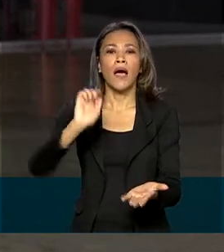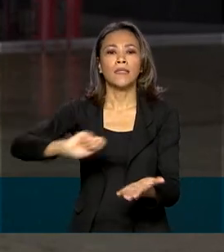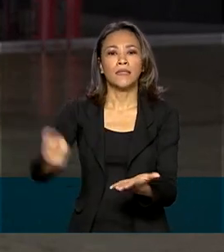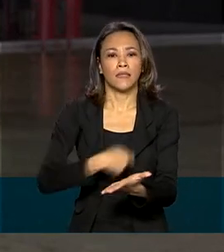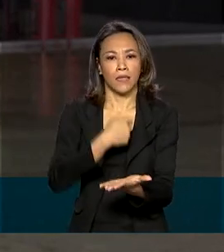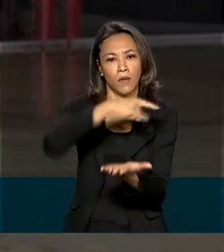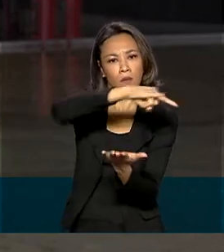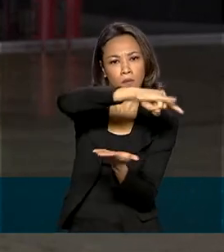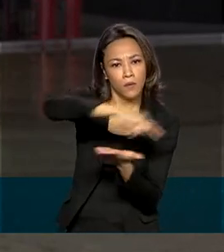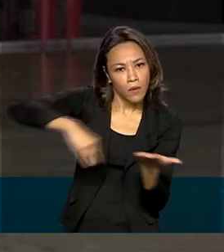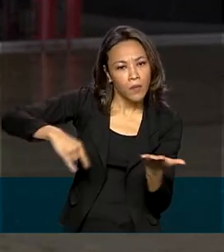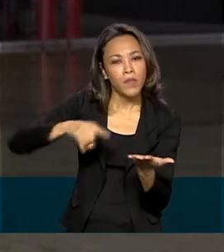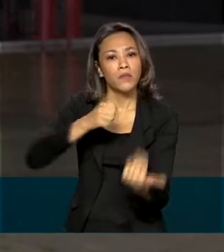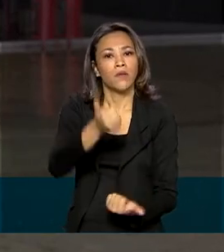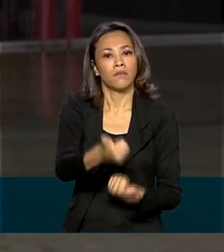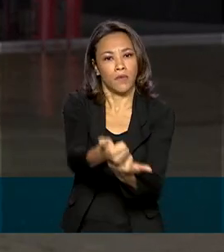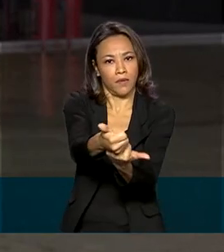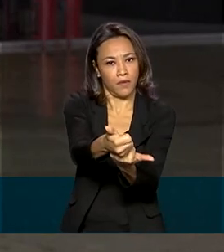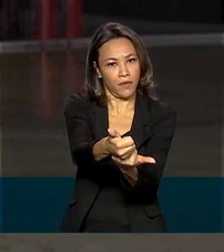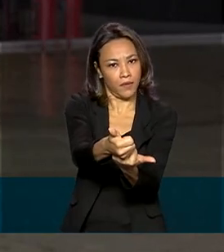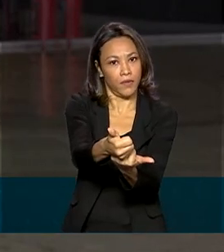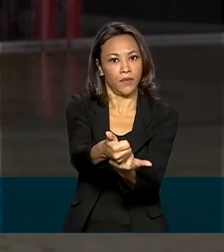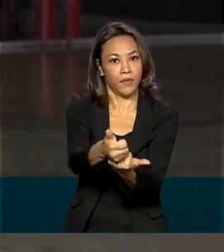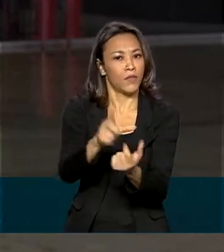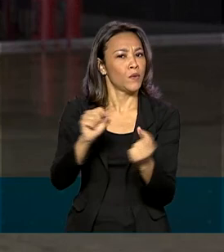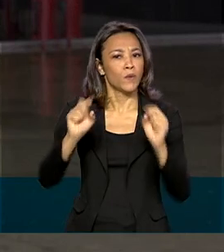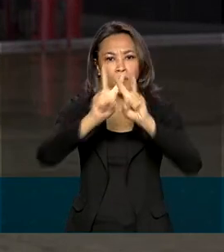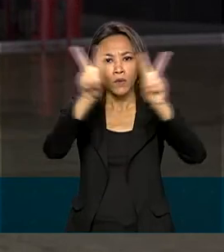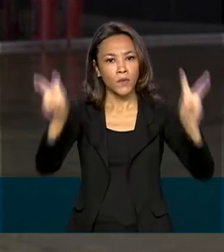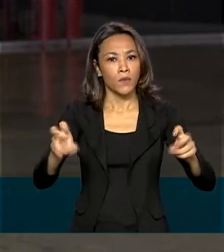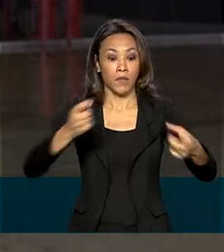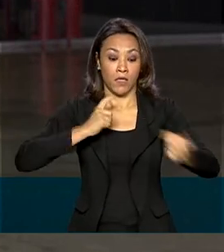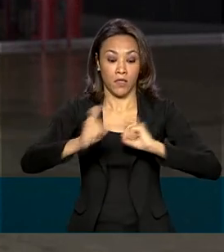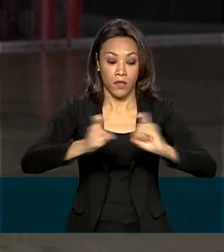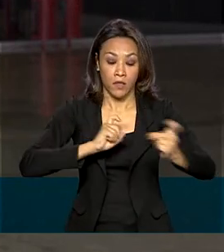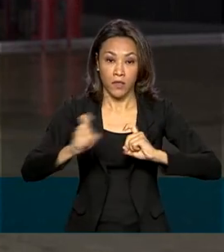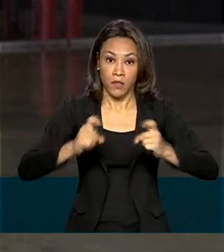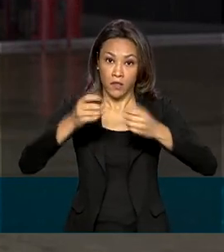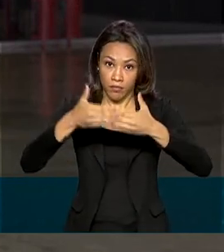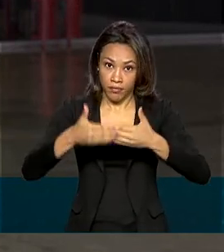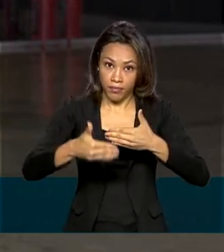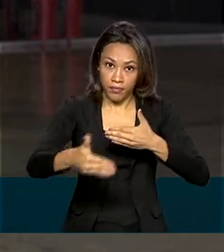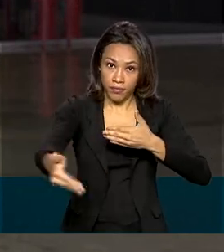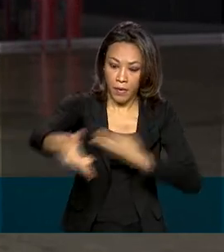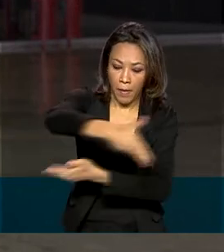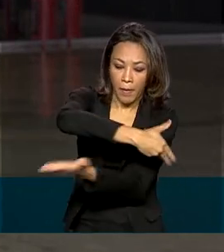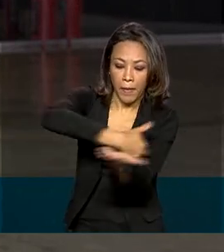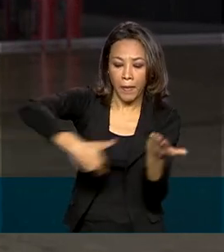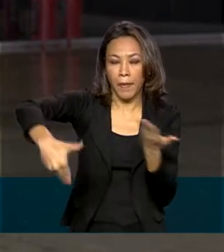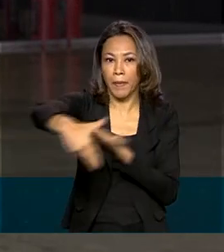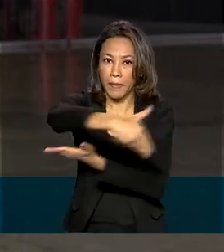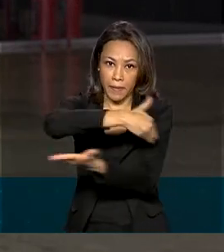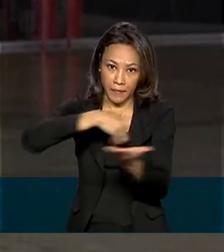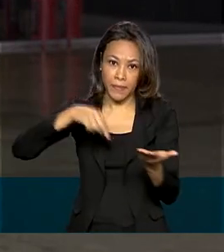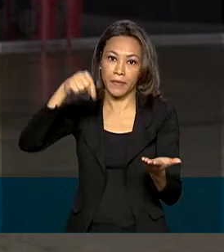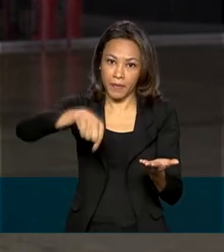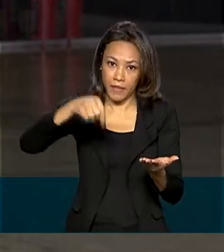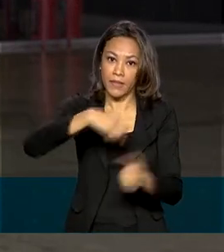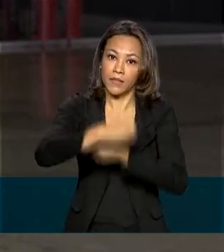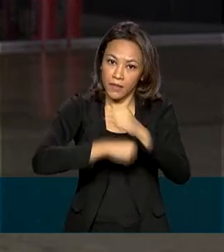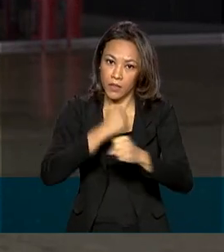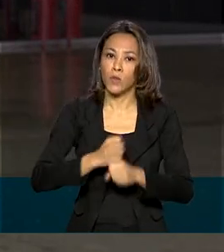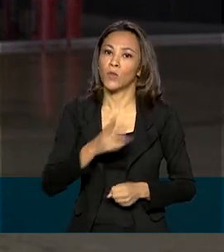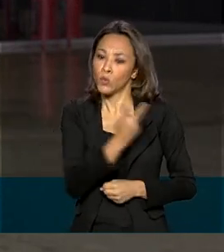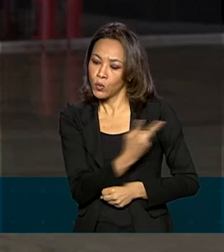pato um pacto de cooperação de gestão conjunta para esse ano esses dois anos de gestão onde eles se comprometeram